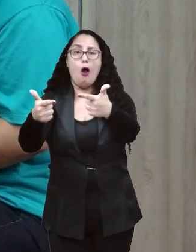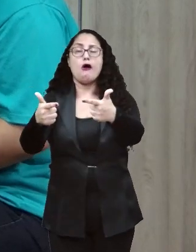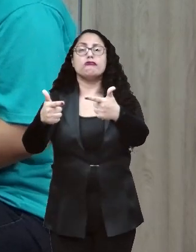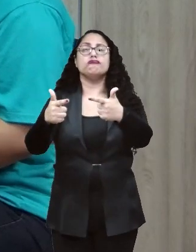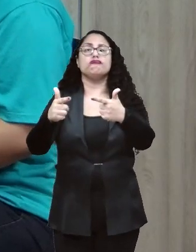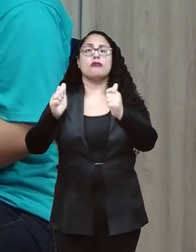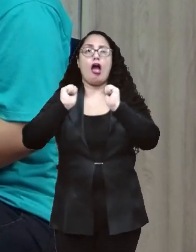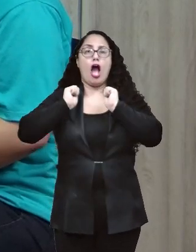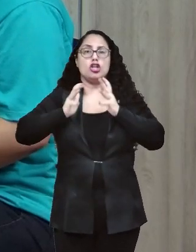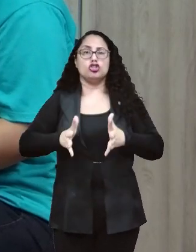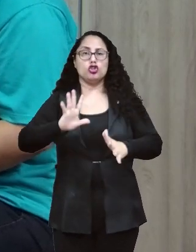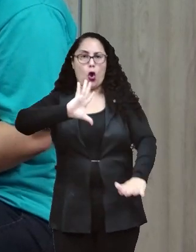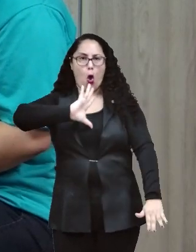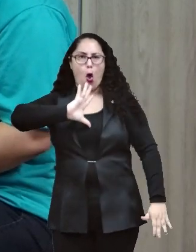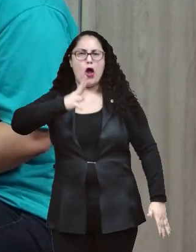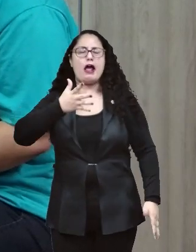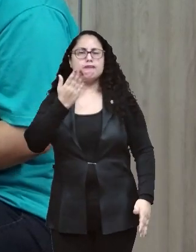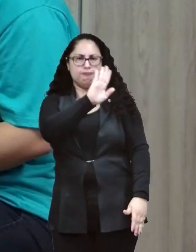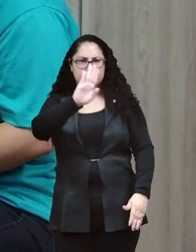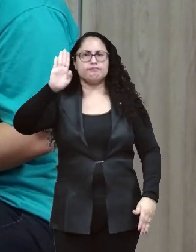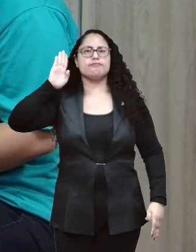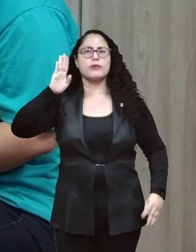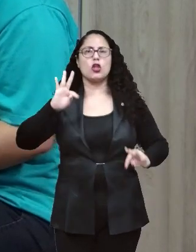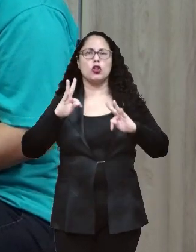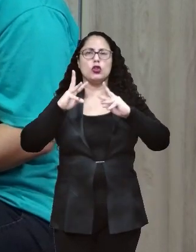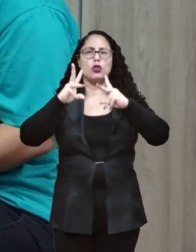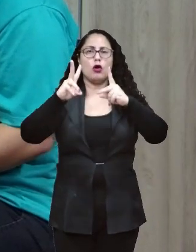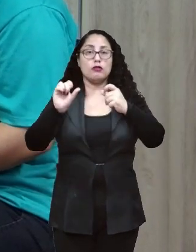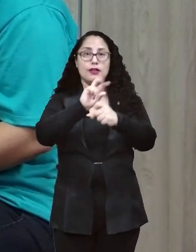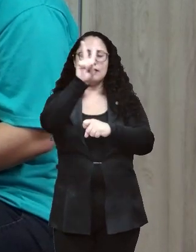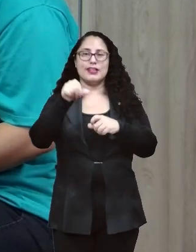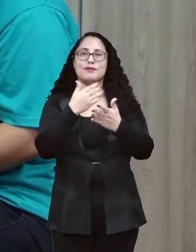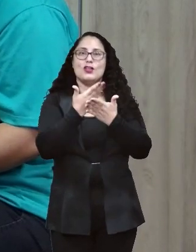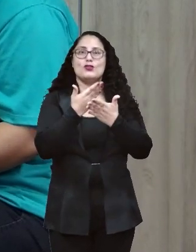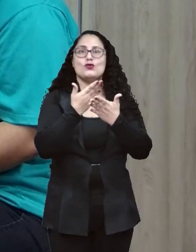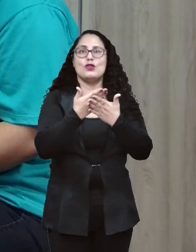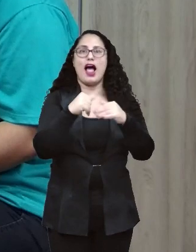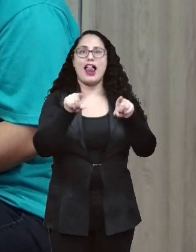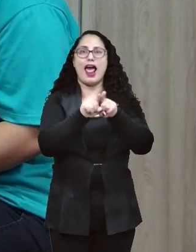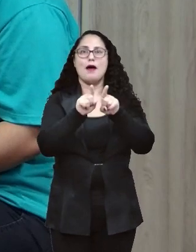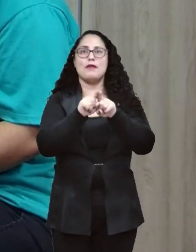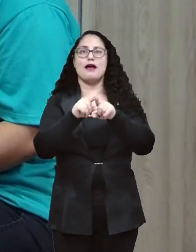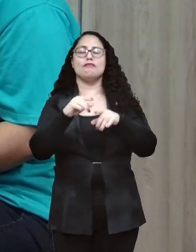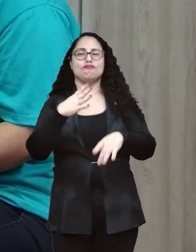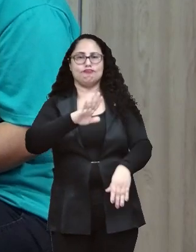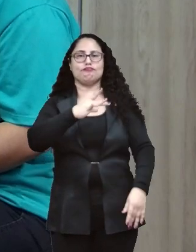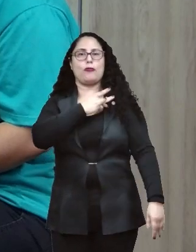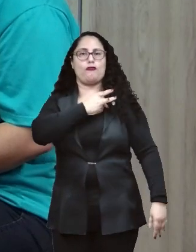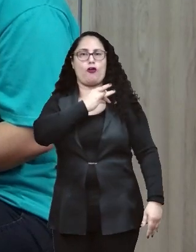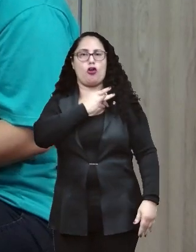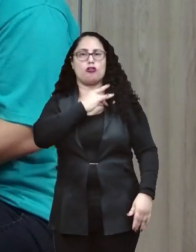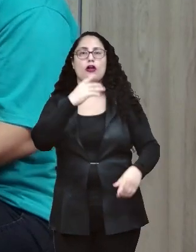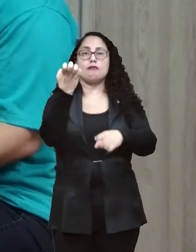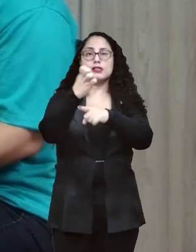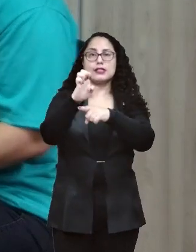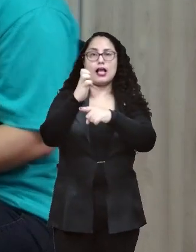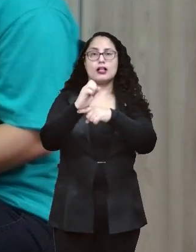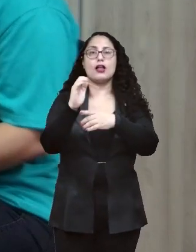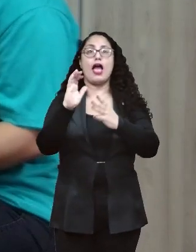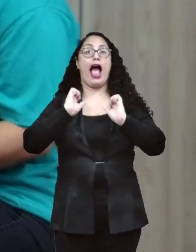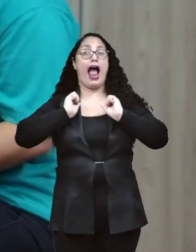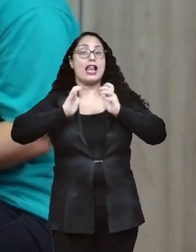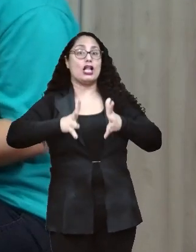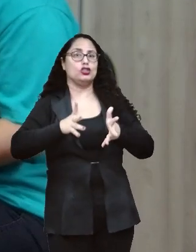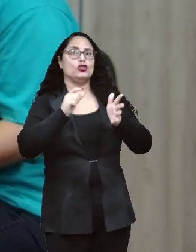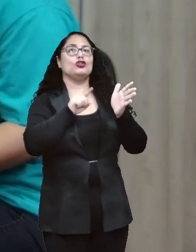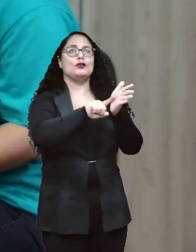Com a sua coragem de se candidatar todas essas vezes para estudar, para se voluntariar para o estágio, né? Com essas atitudes